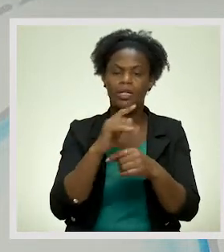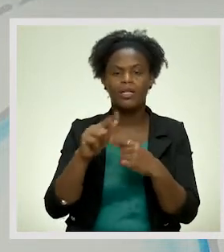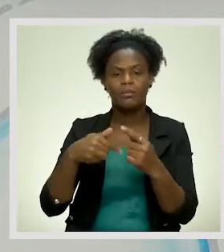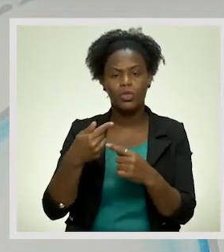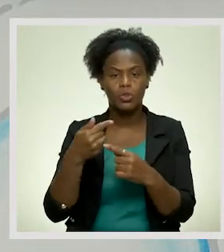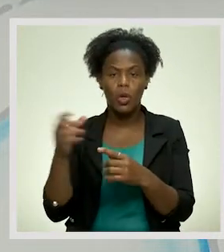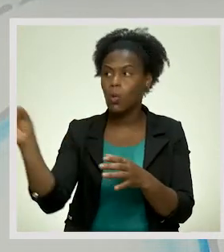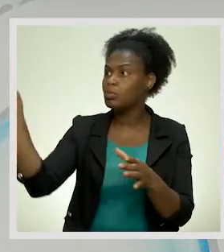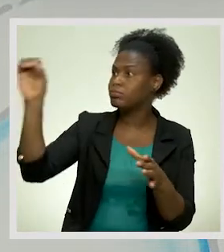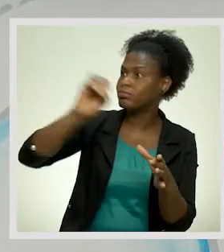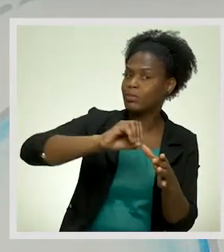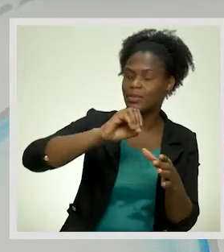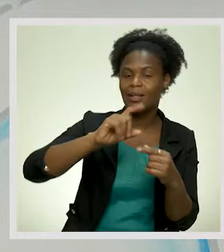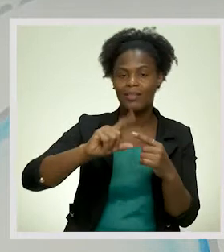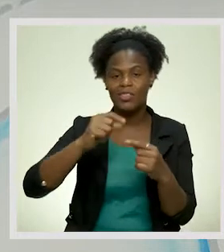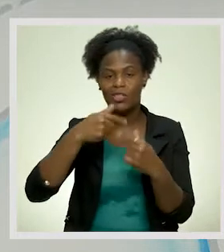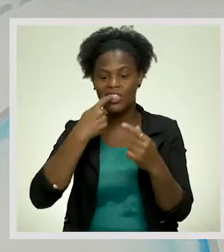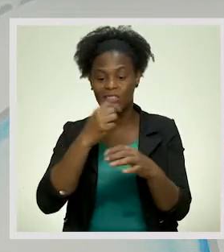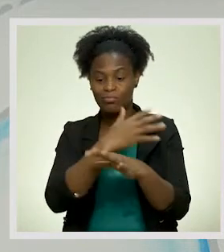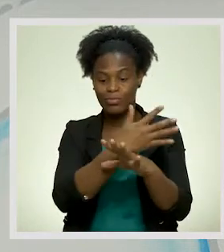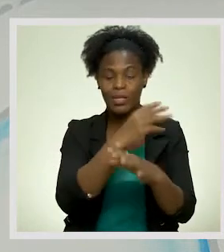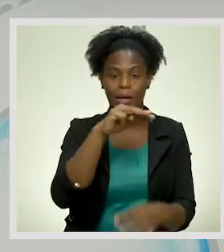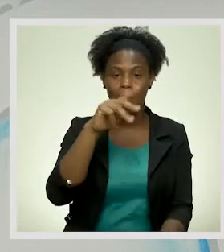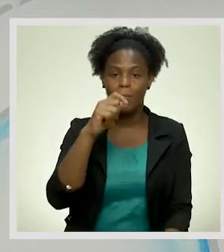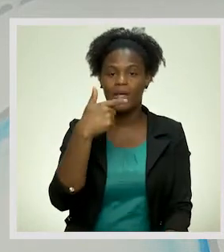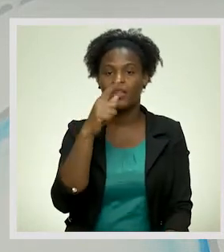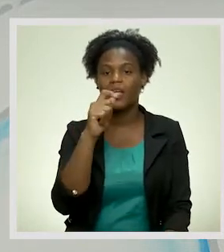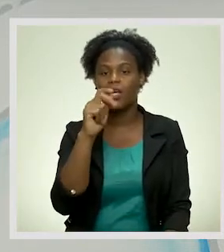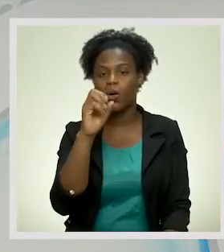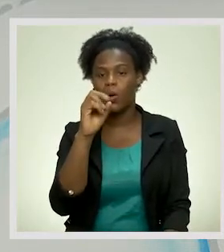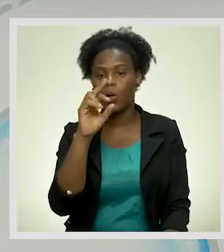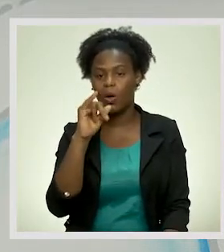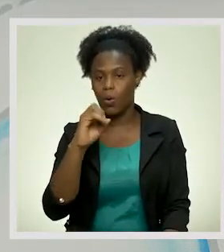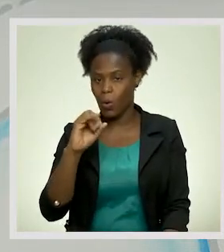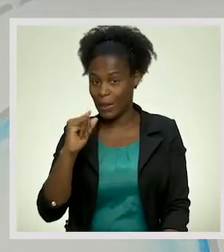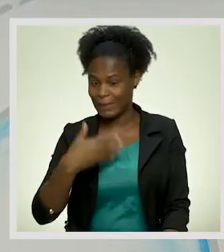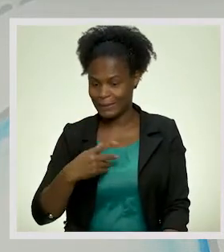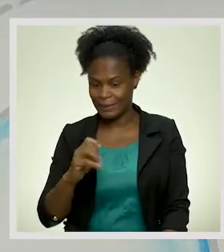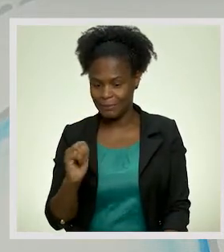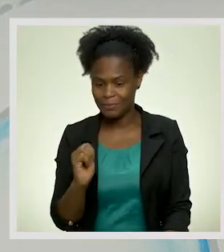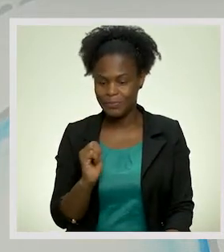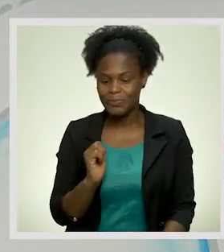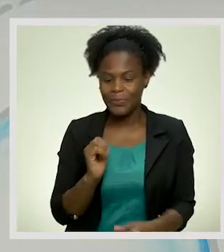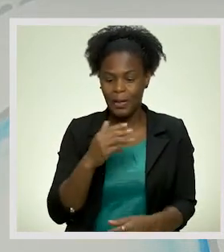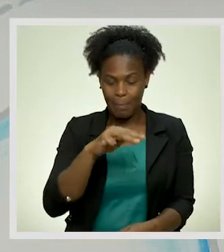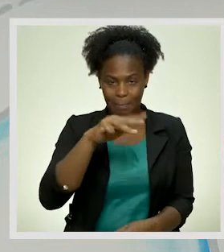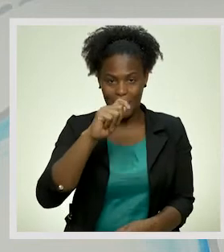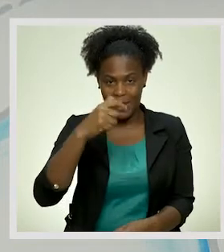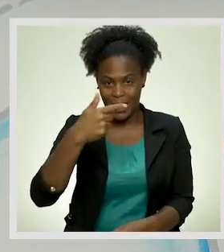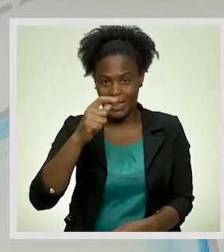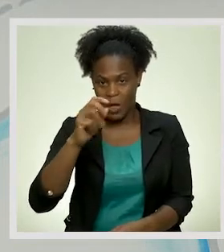meteoroides. Astros, minha gente, que fazem parte do sistema solar. Mas no sistema solar